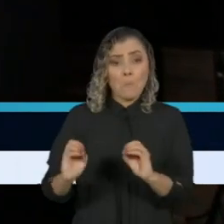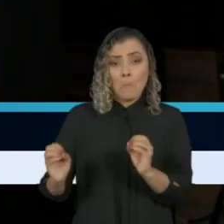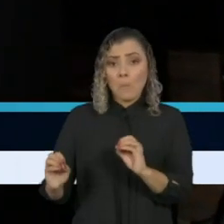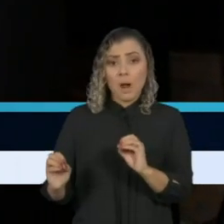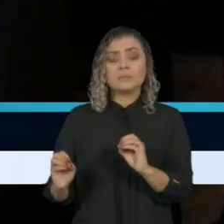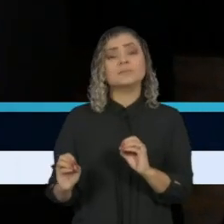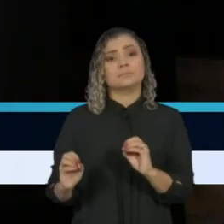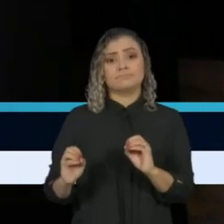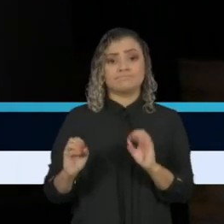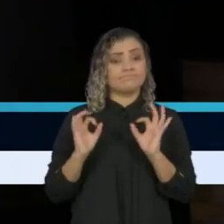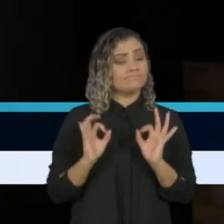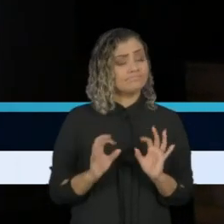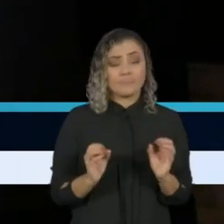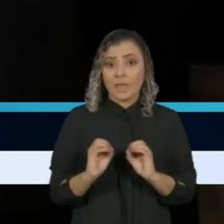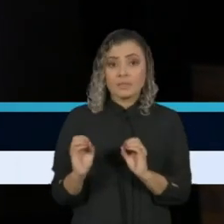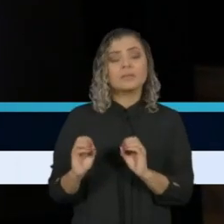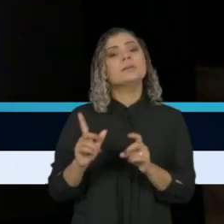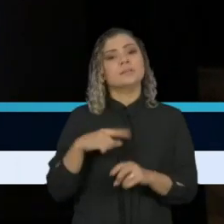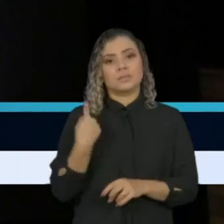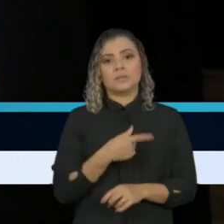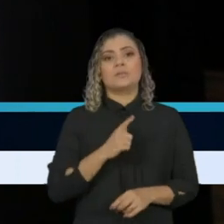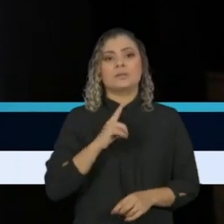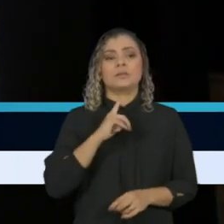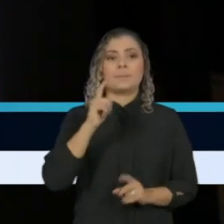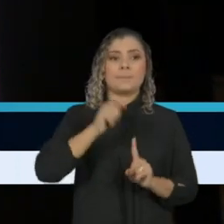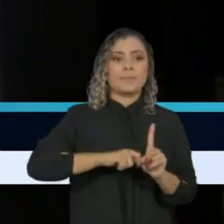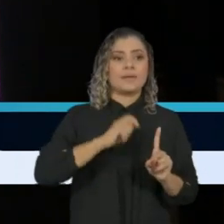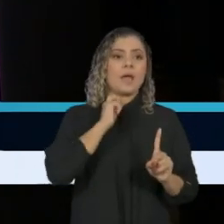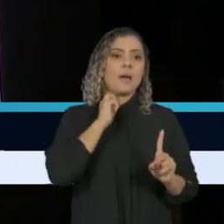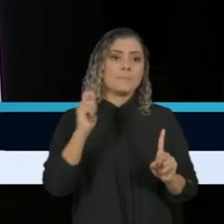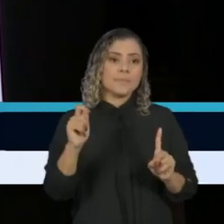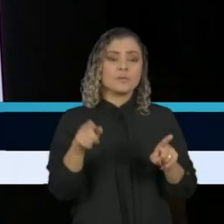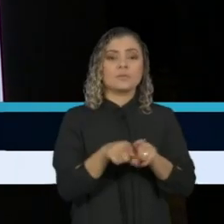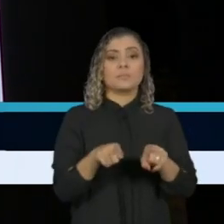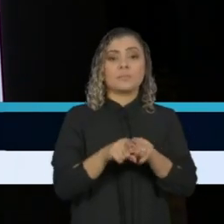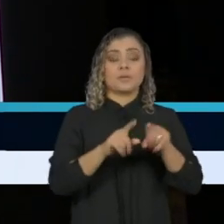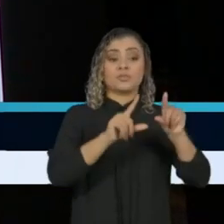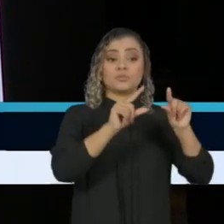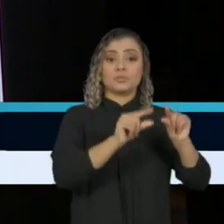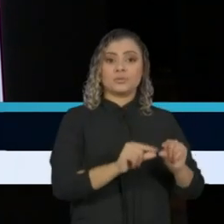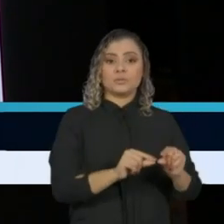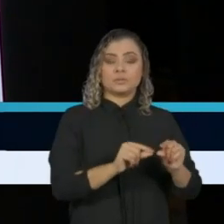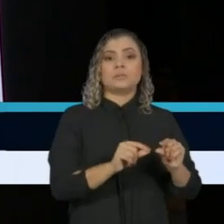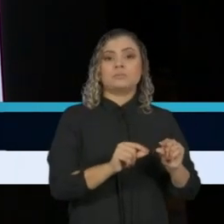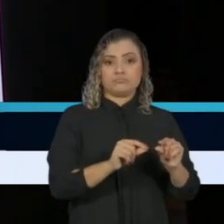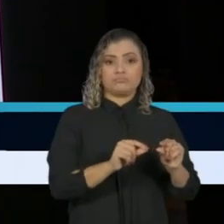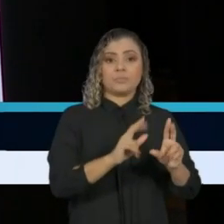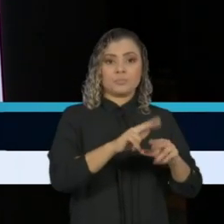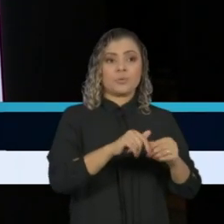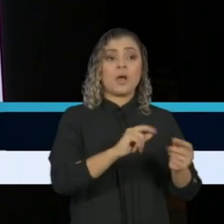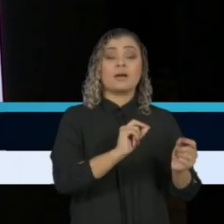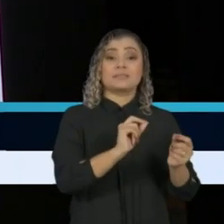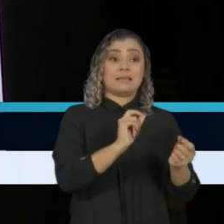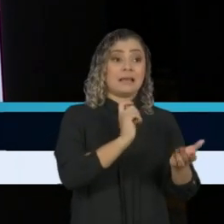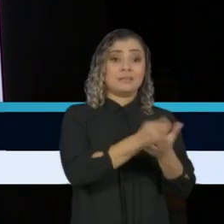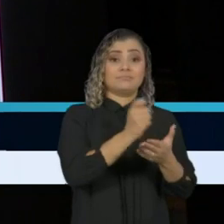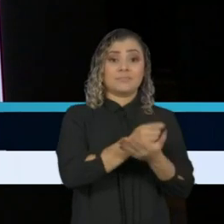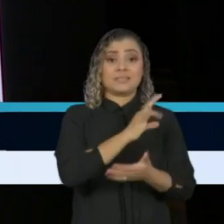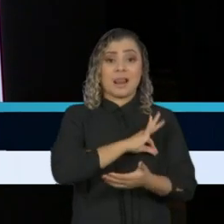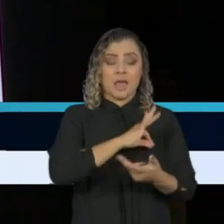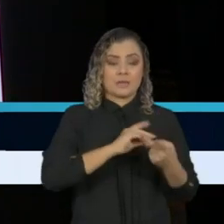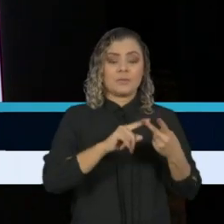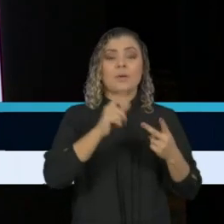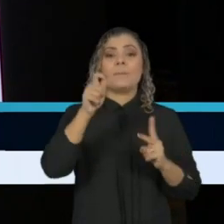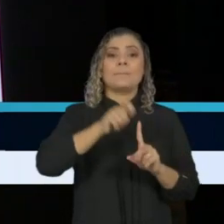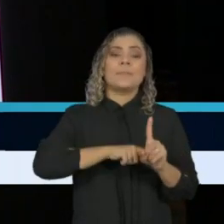se confirmar, nós teríamos então o mês de abril com uma redução de caixa depois da folha de pagamento, o mês de maio com